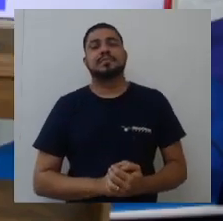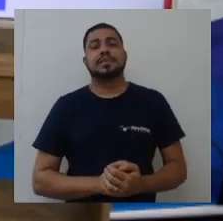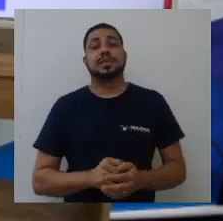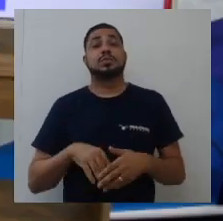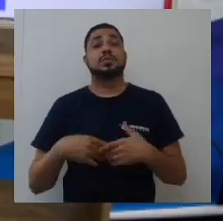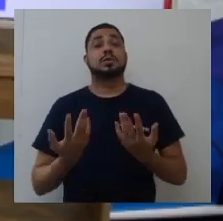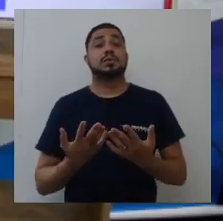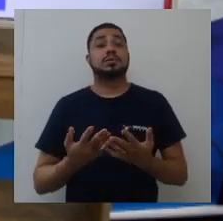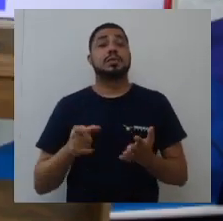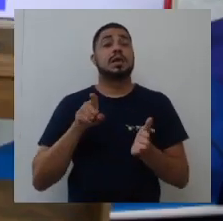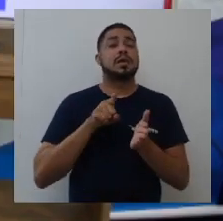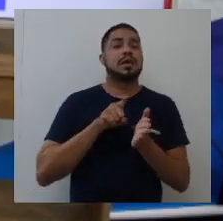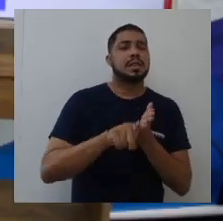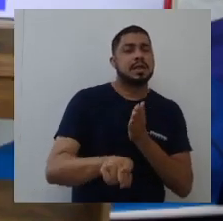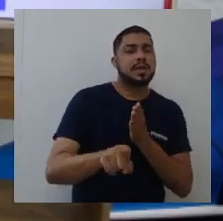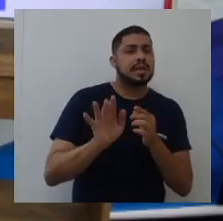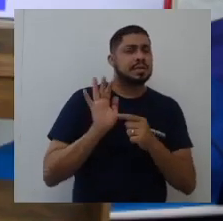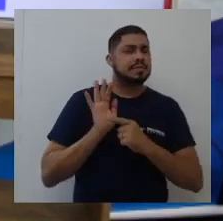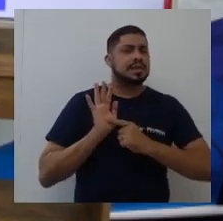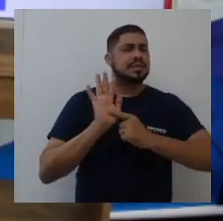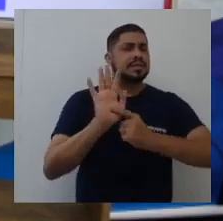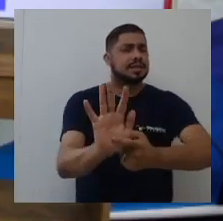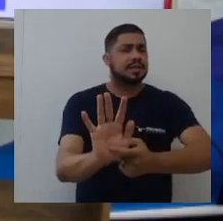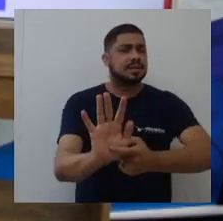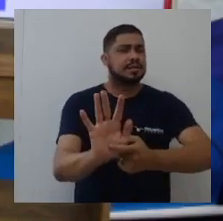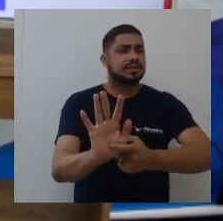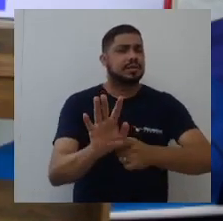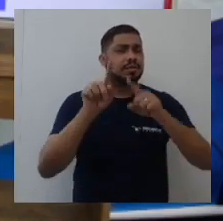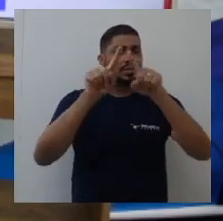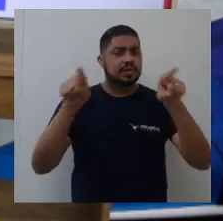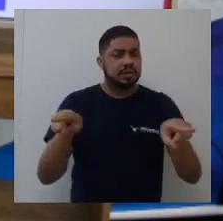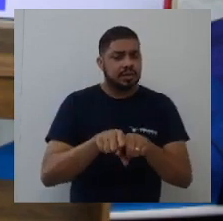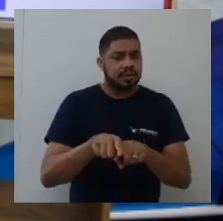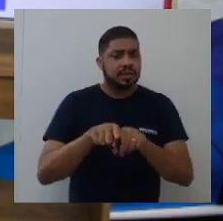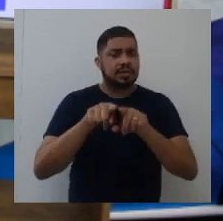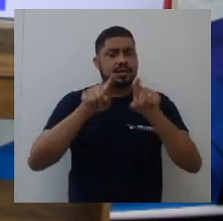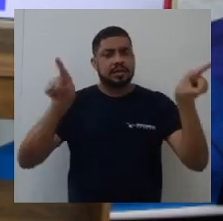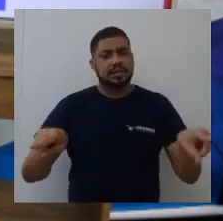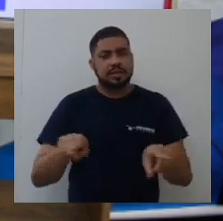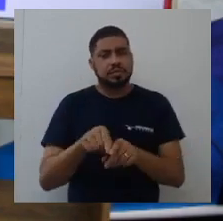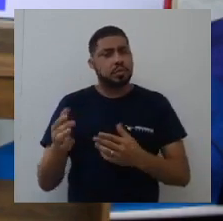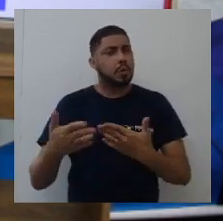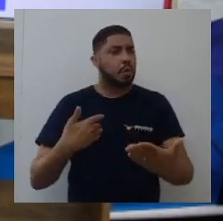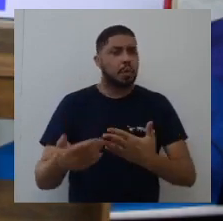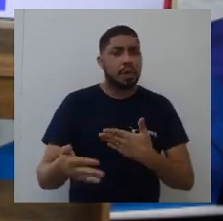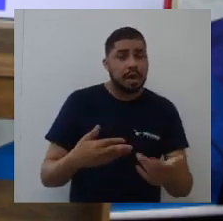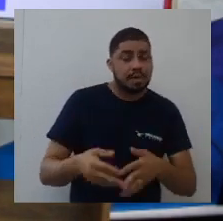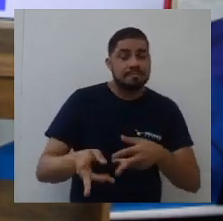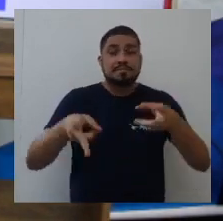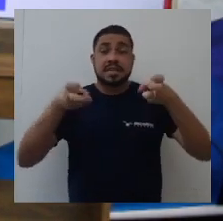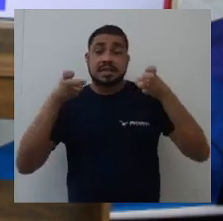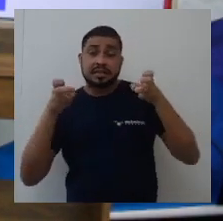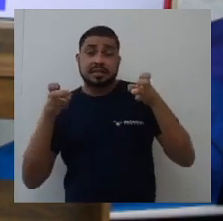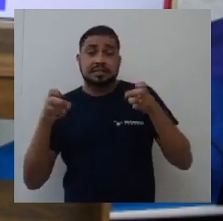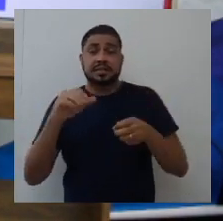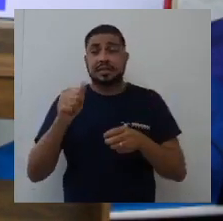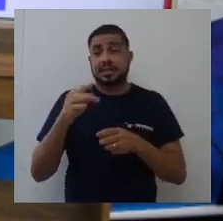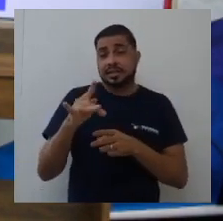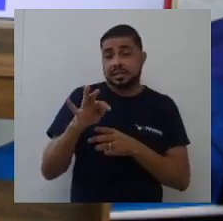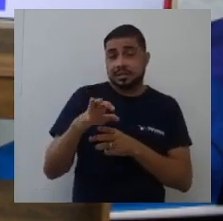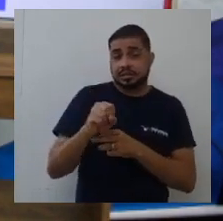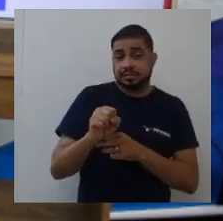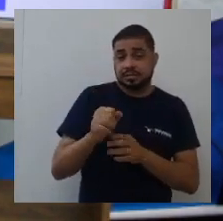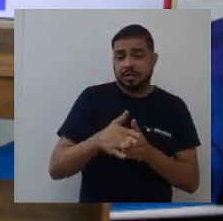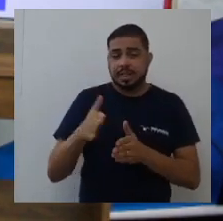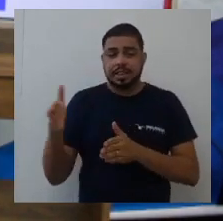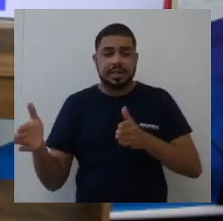Quando a questão te apresentar um triângulo retângulo qualquer, perceba que os catetos serão